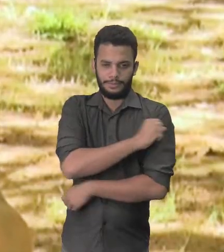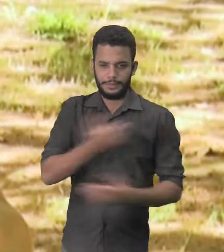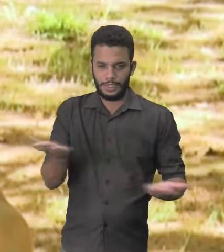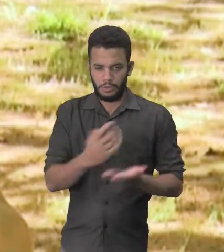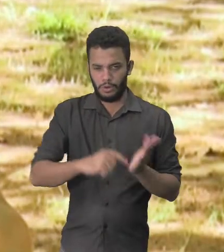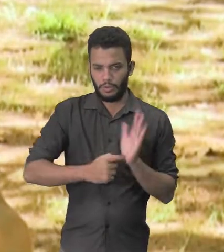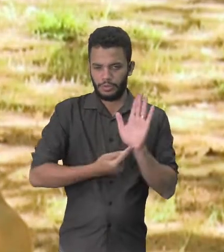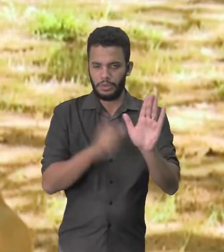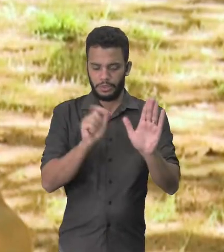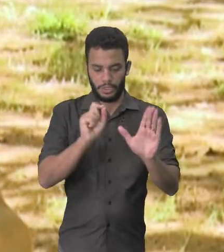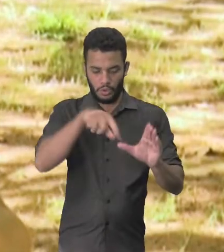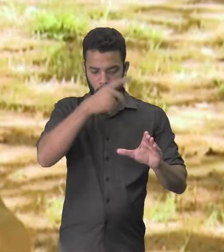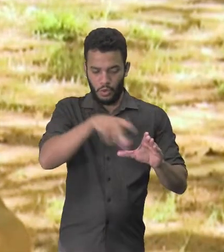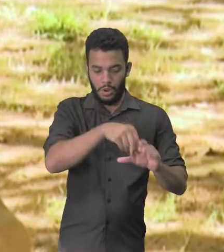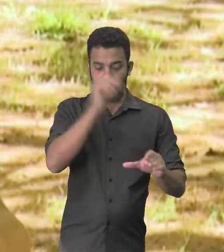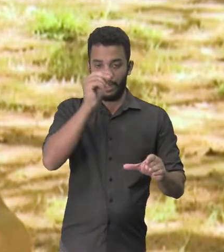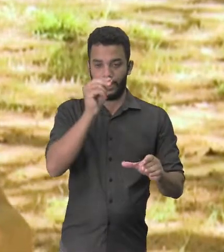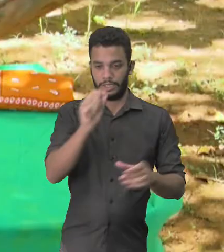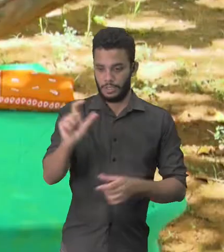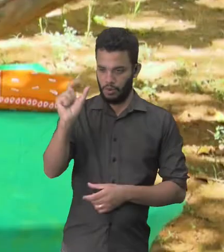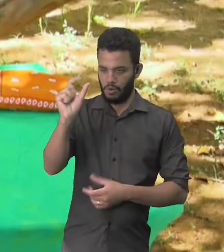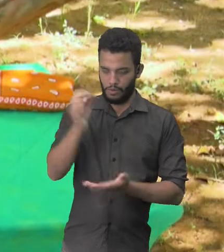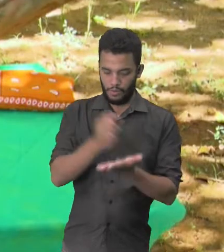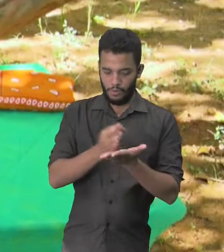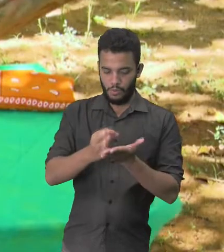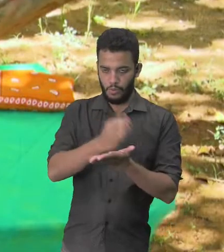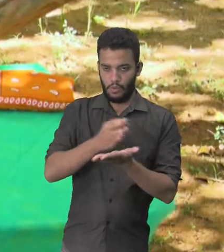moeda desaparecer.